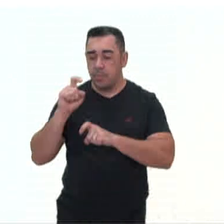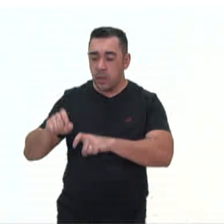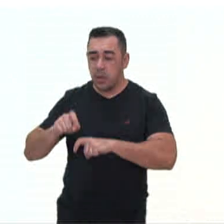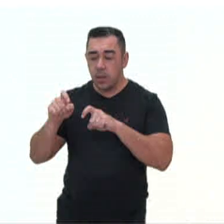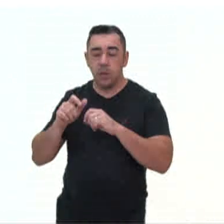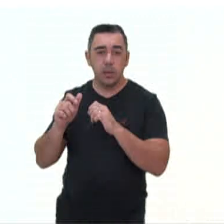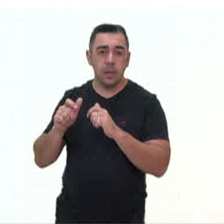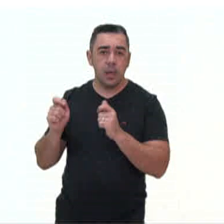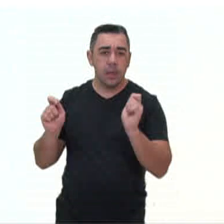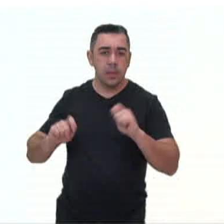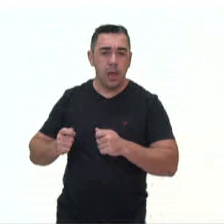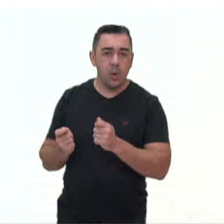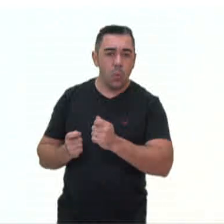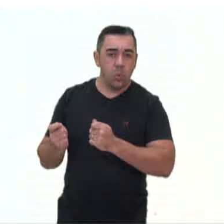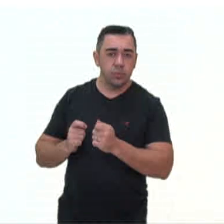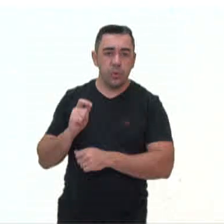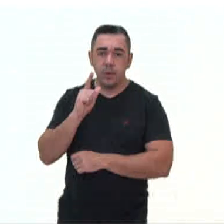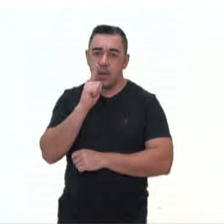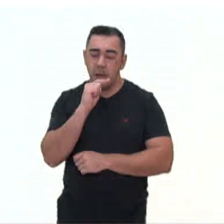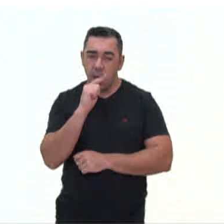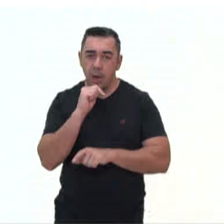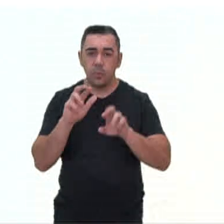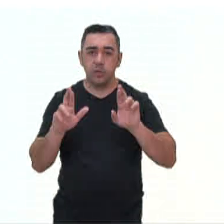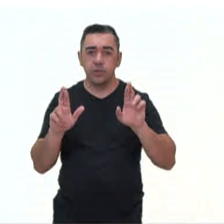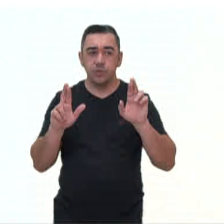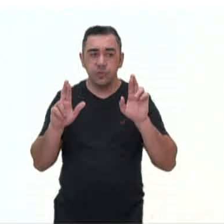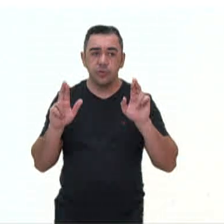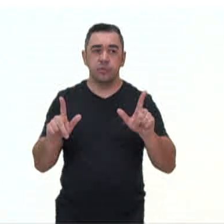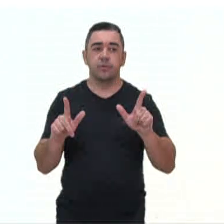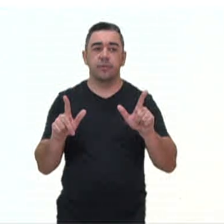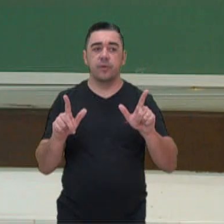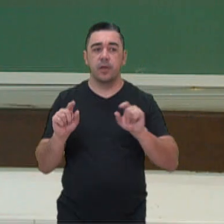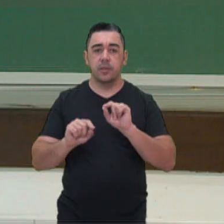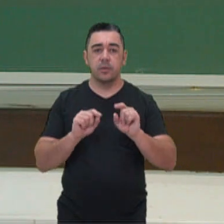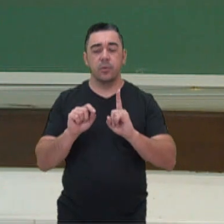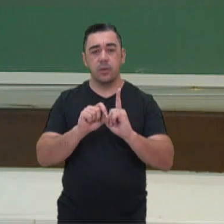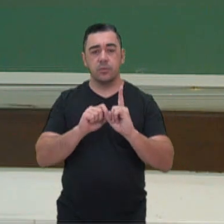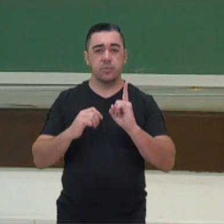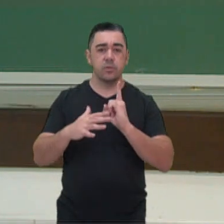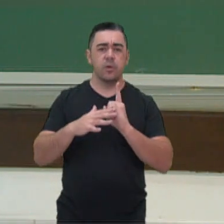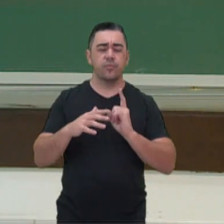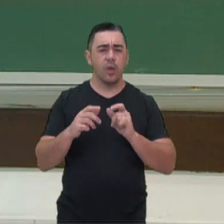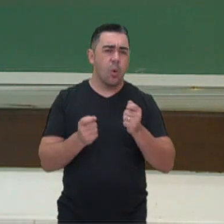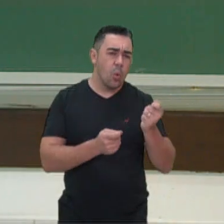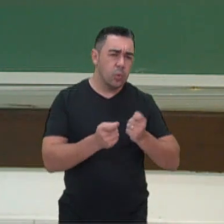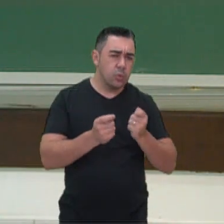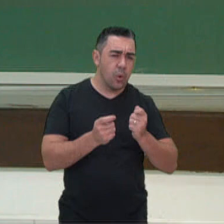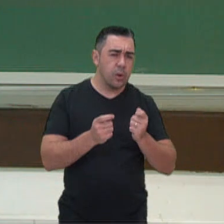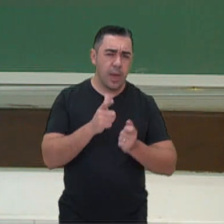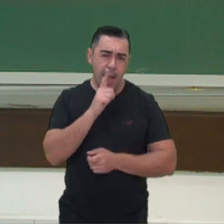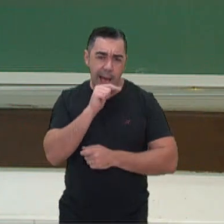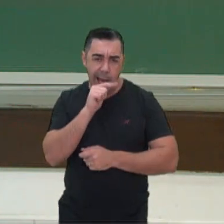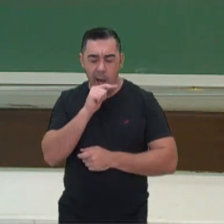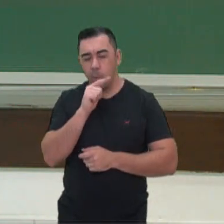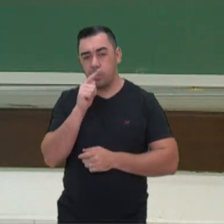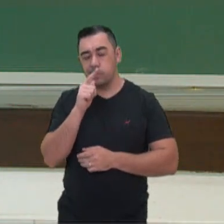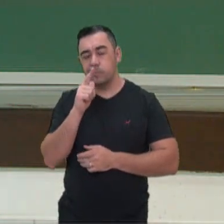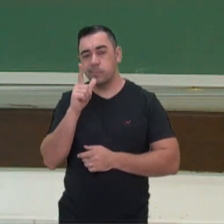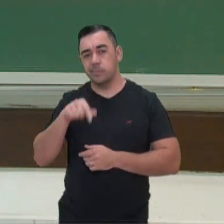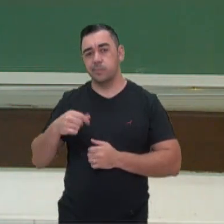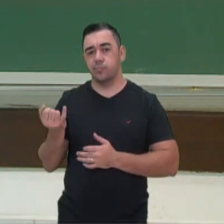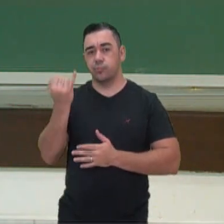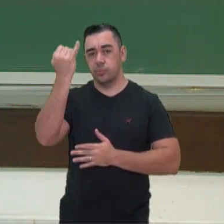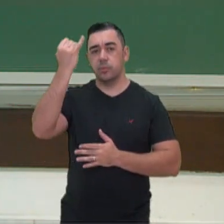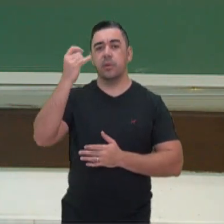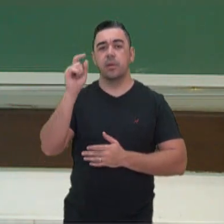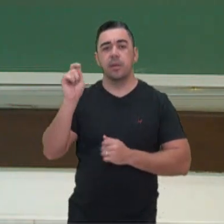necessidades de controle hidráulico e da diferenciação social. O controle hidráulico foi fundamental. Para quê? Para você